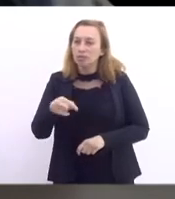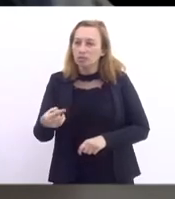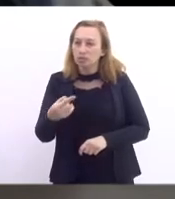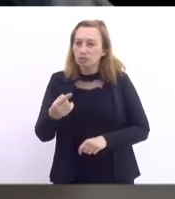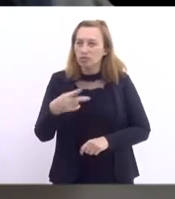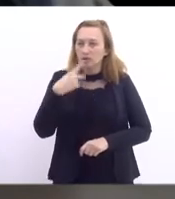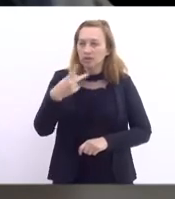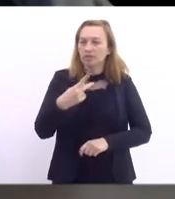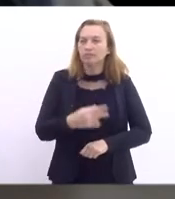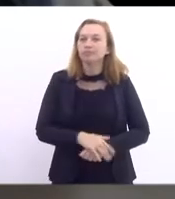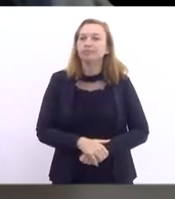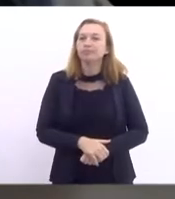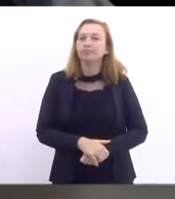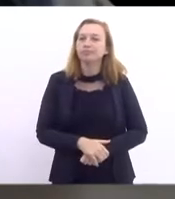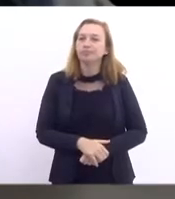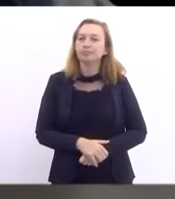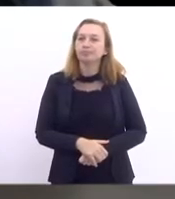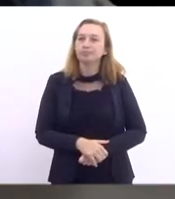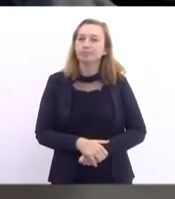aqui